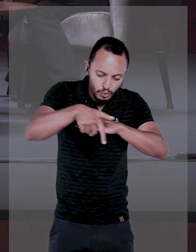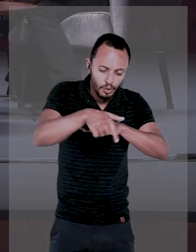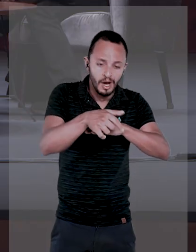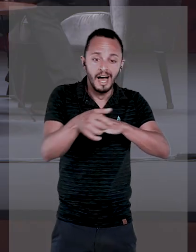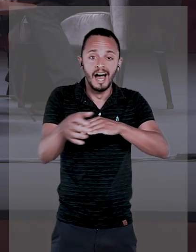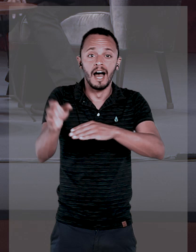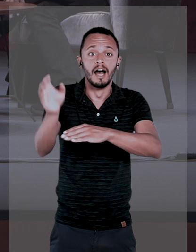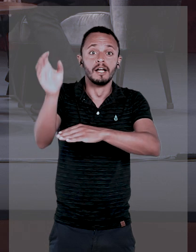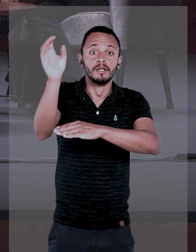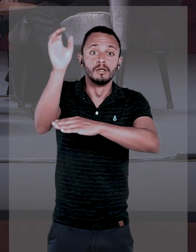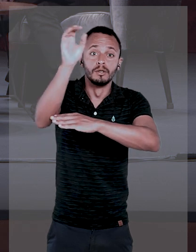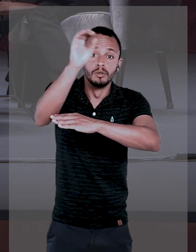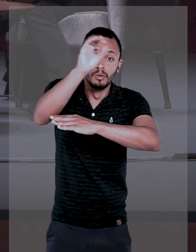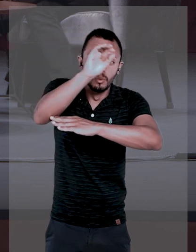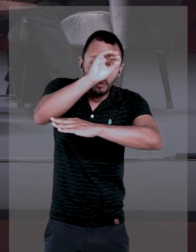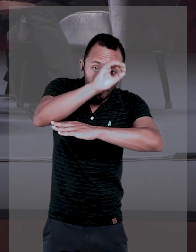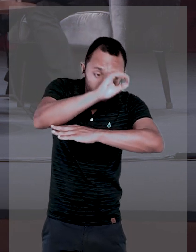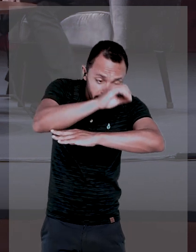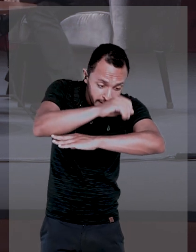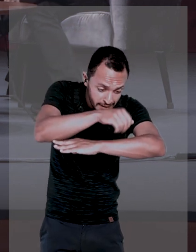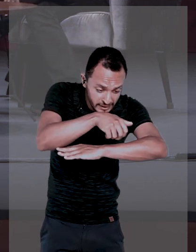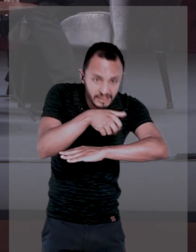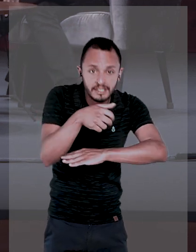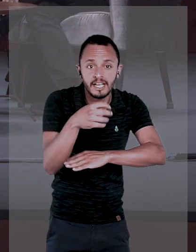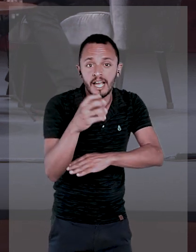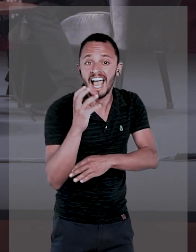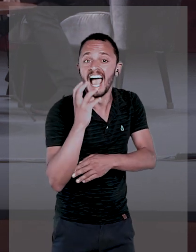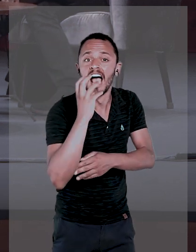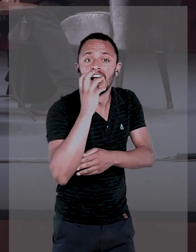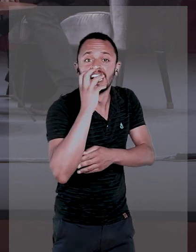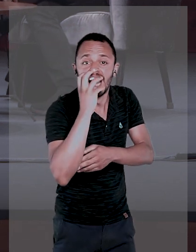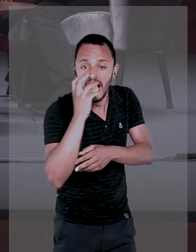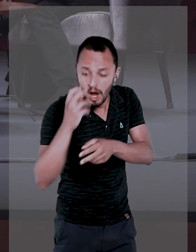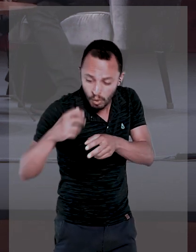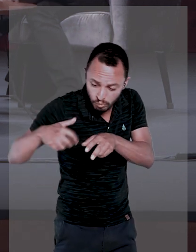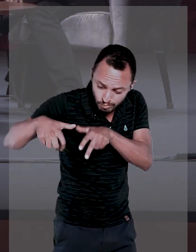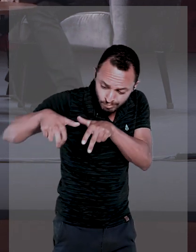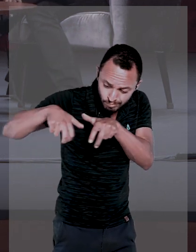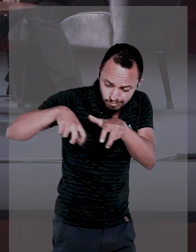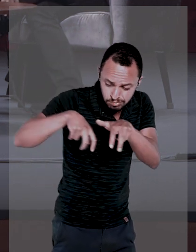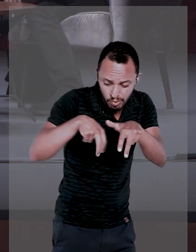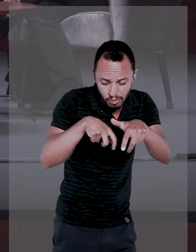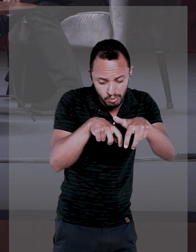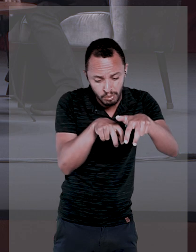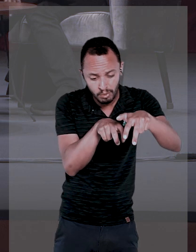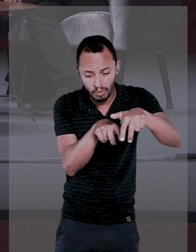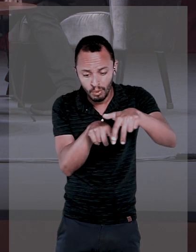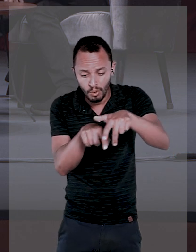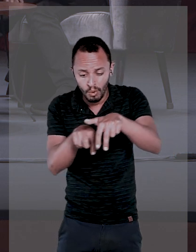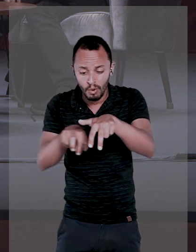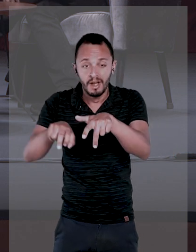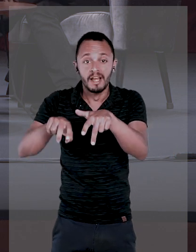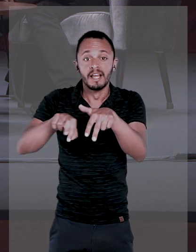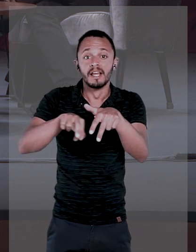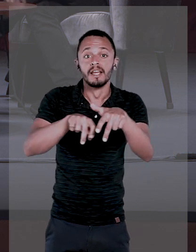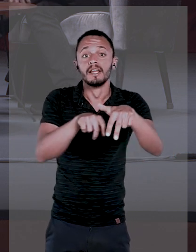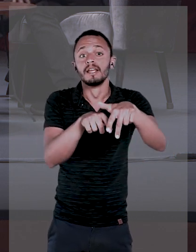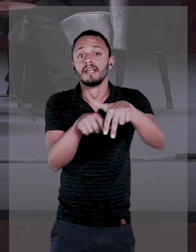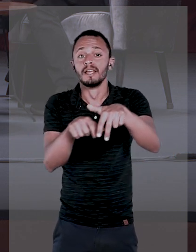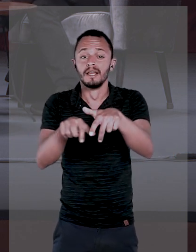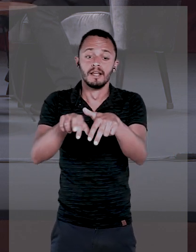Ando à noite ao pé dos cães.